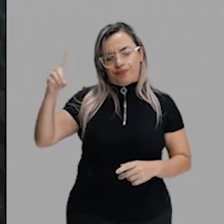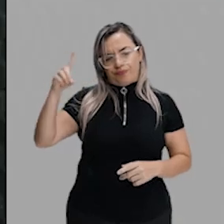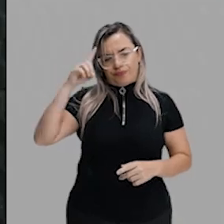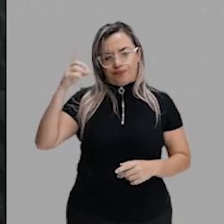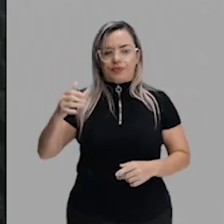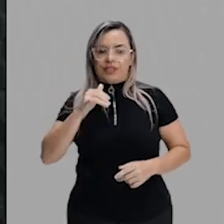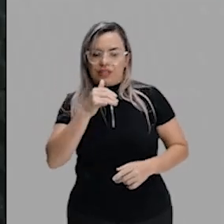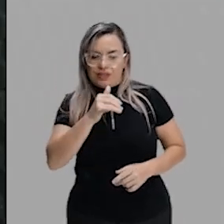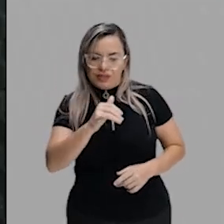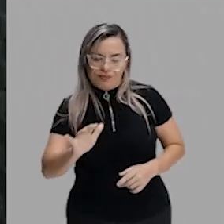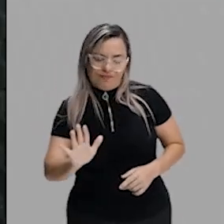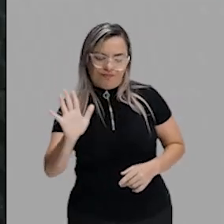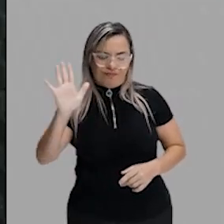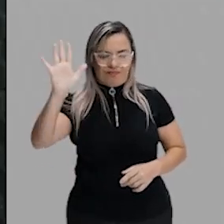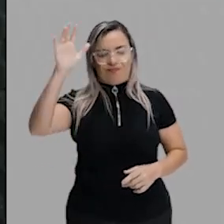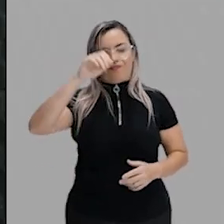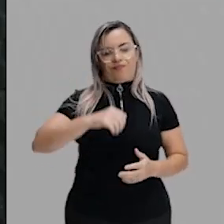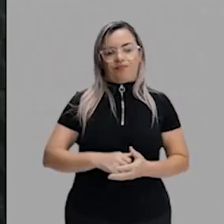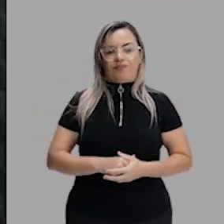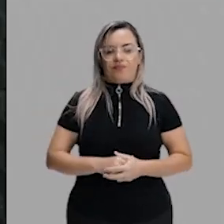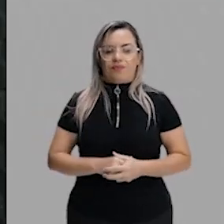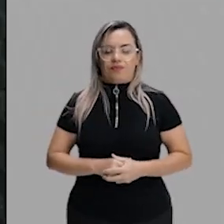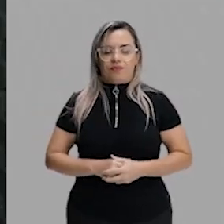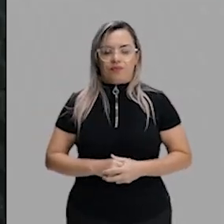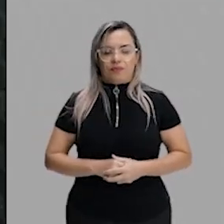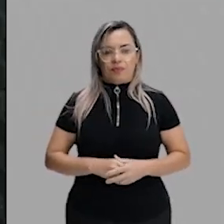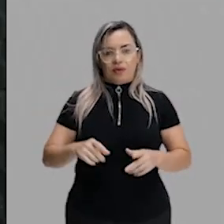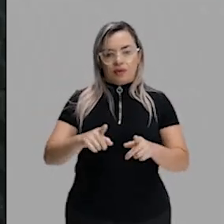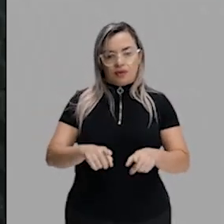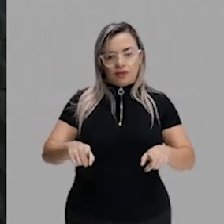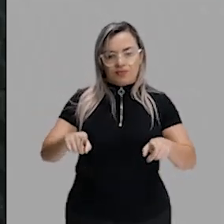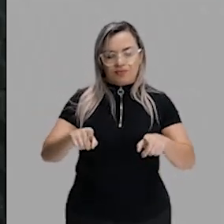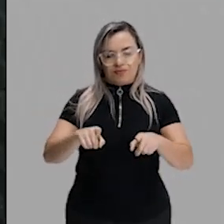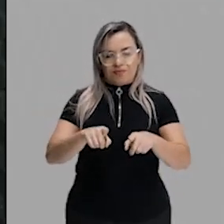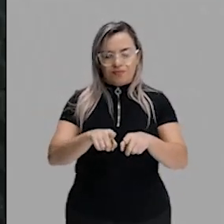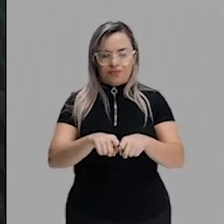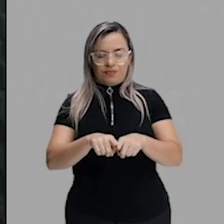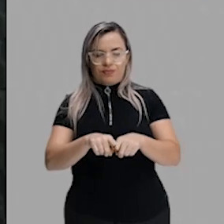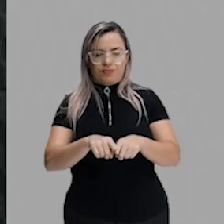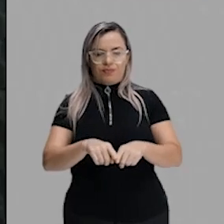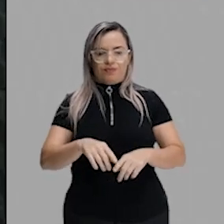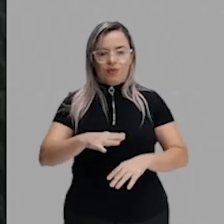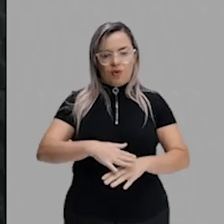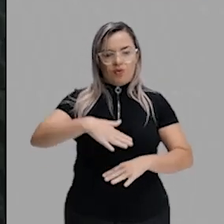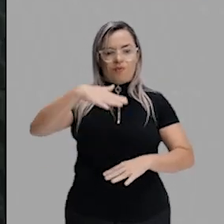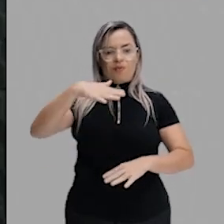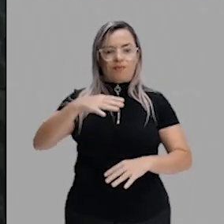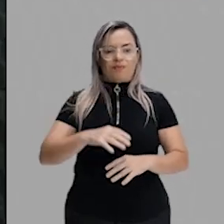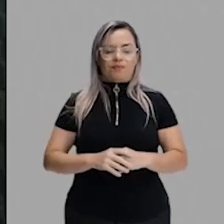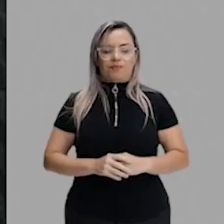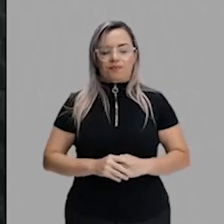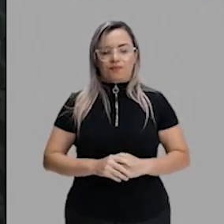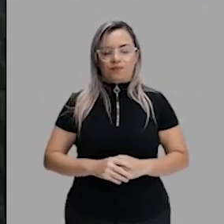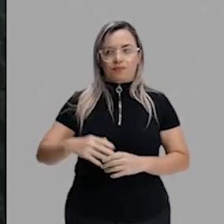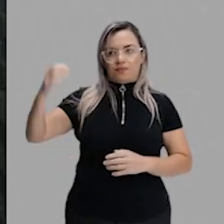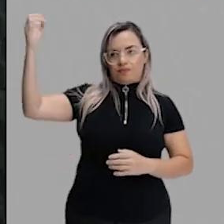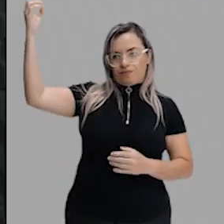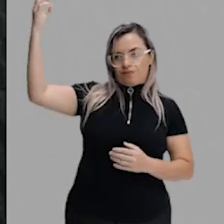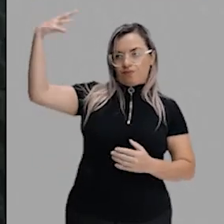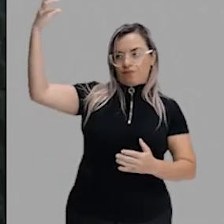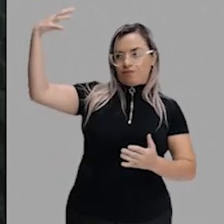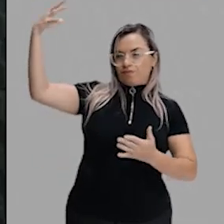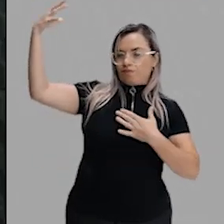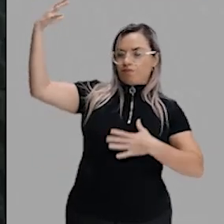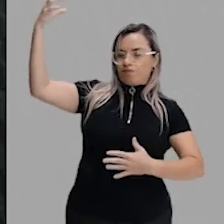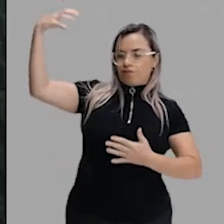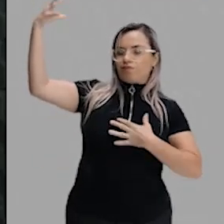ele acaba por consumir uma quantidade de energia também um pouco maior. Ok? O chuveiro elétrico, a mesma